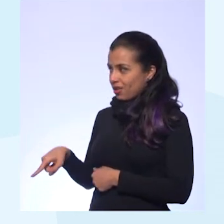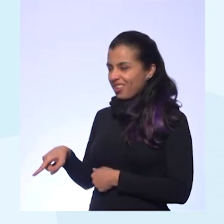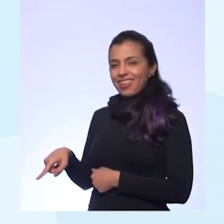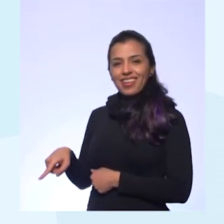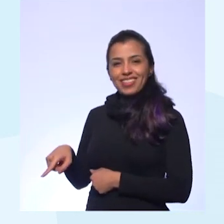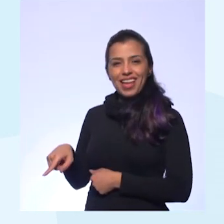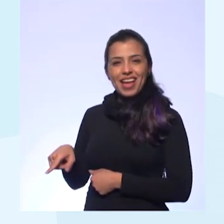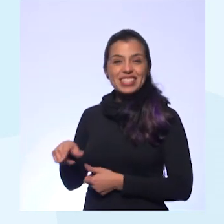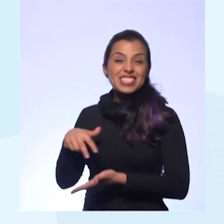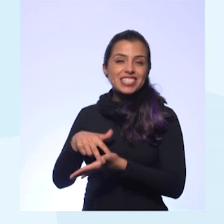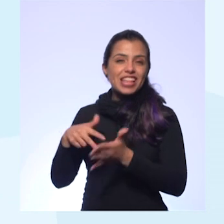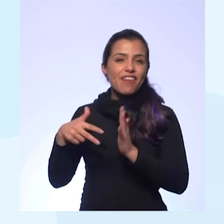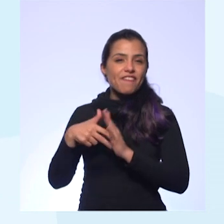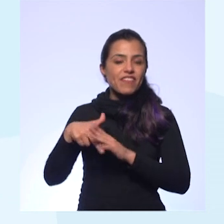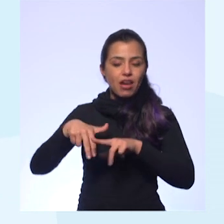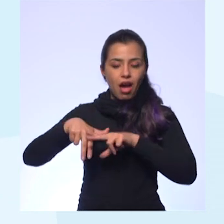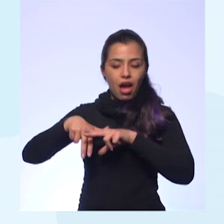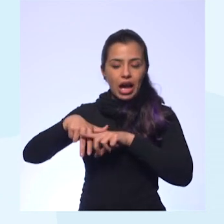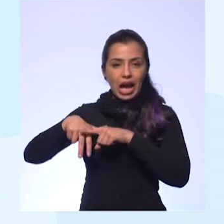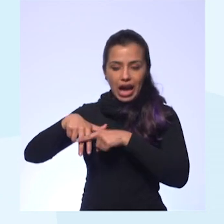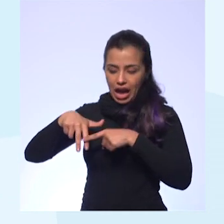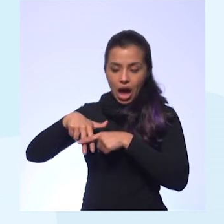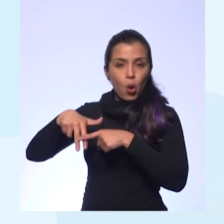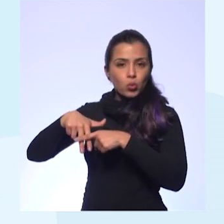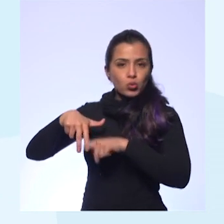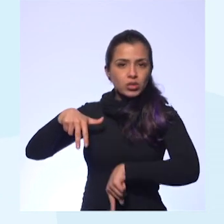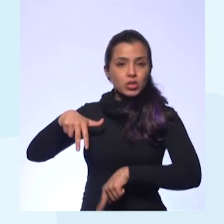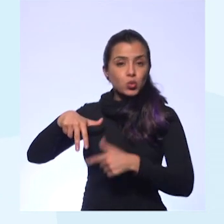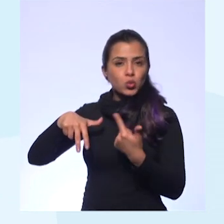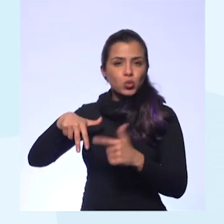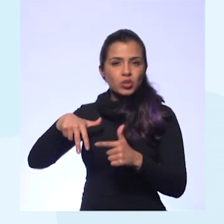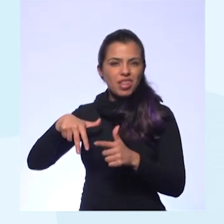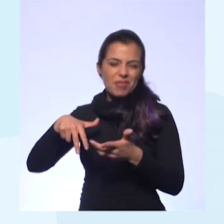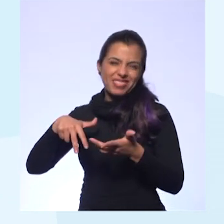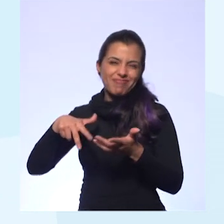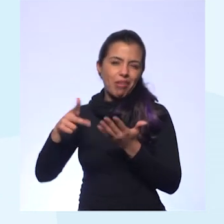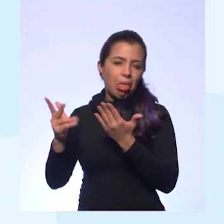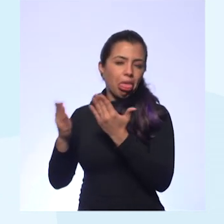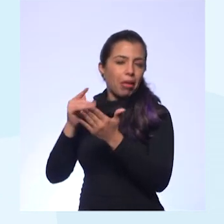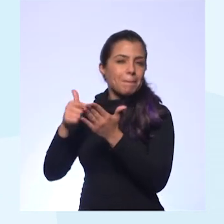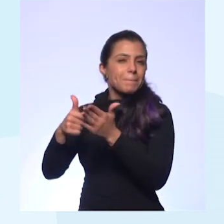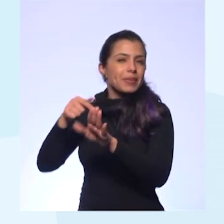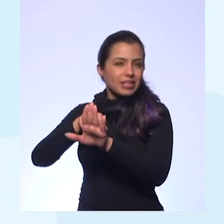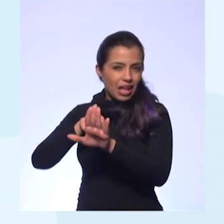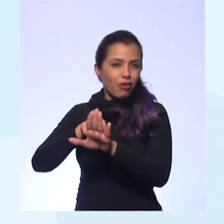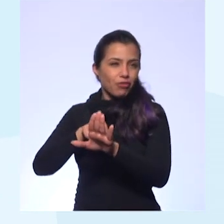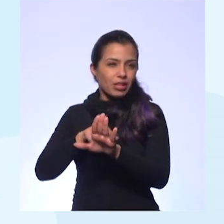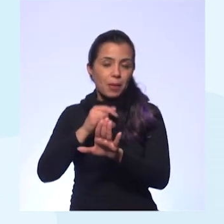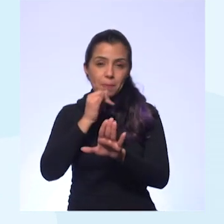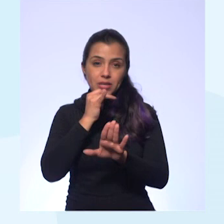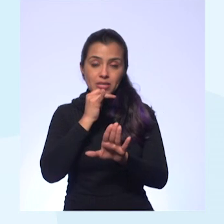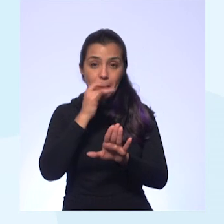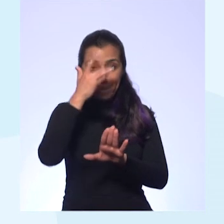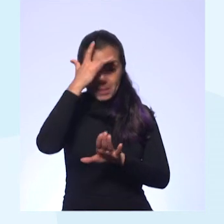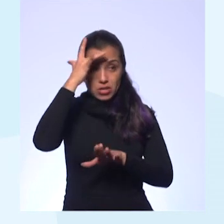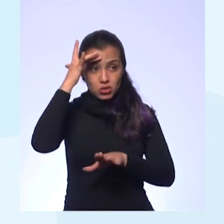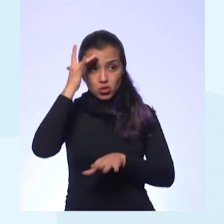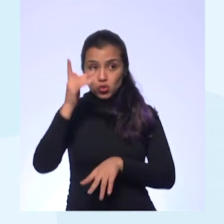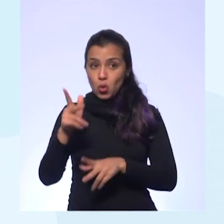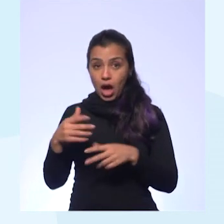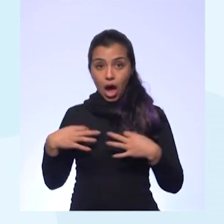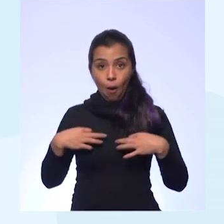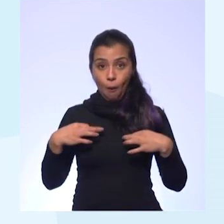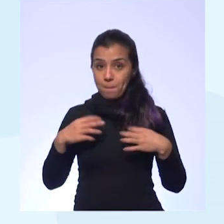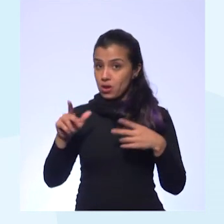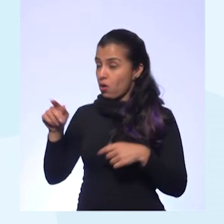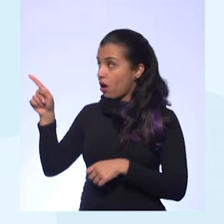sem calça, é sem aquela calça típica da nobreza que vinha só até o joelho. Então, a pessoa que usava uma roupa como esta da